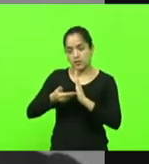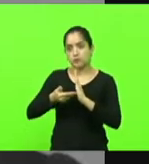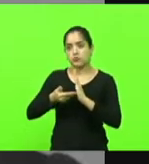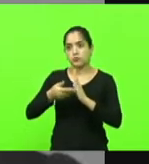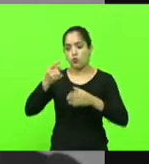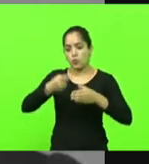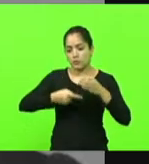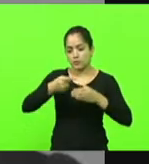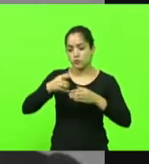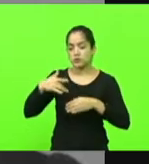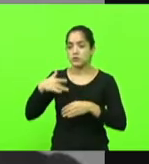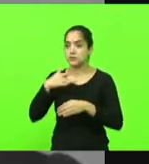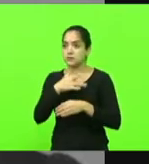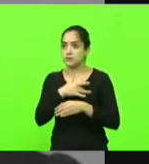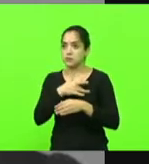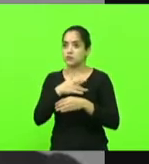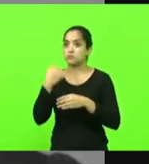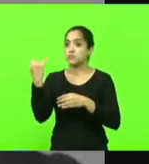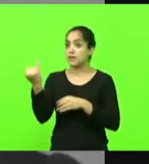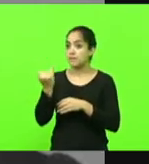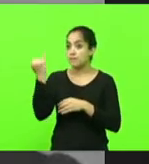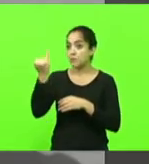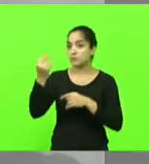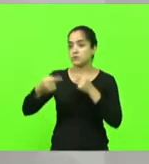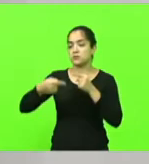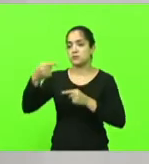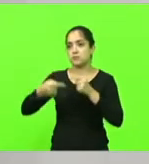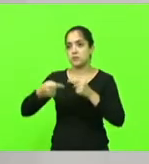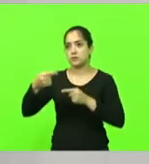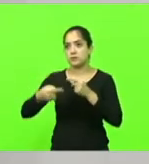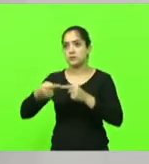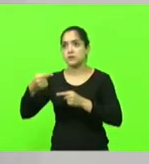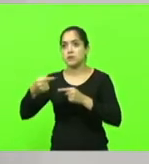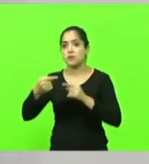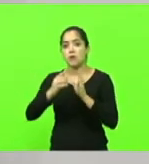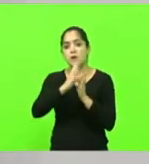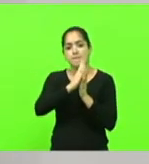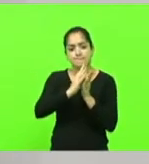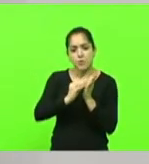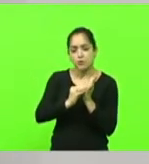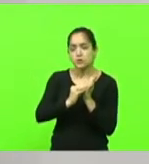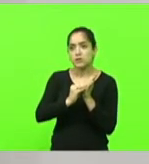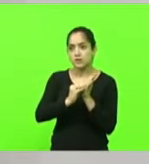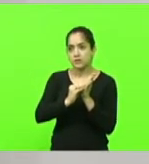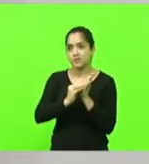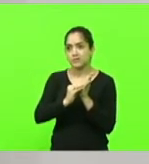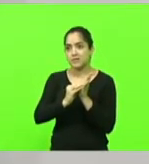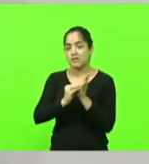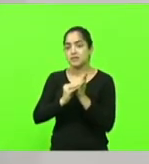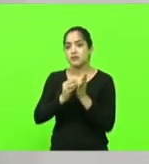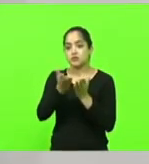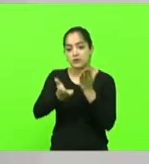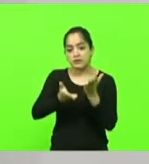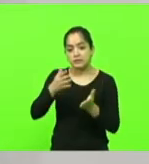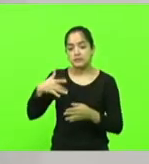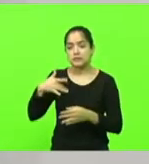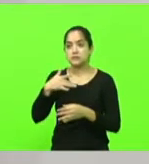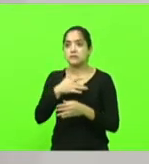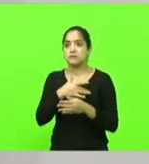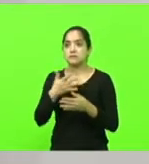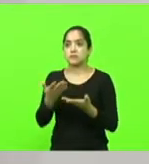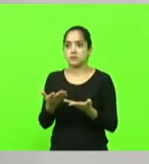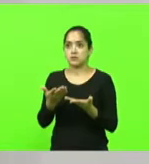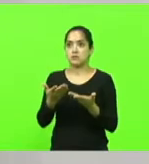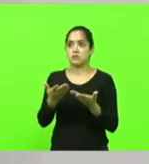e conduziu importantes debates na busca de um modelo de assistência médica para o país. Ali nascia o